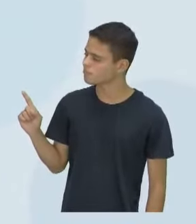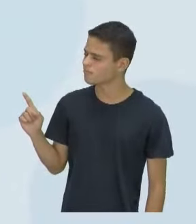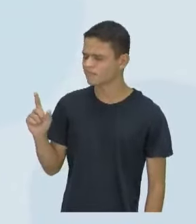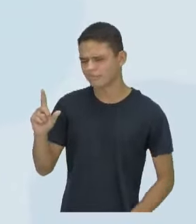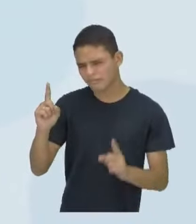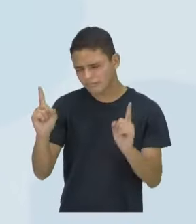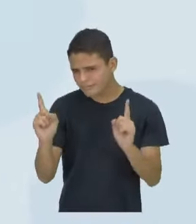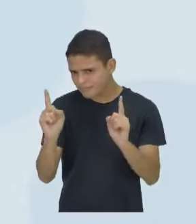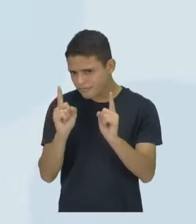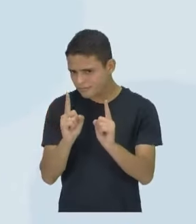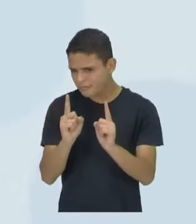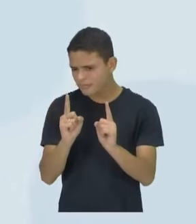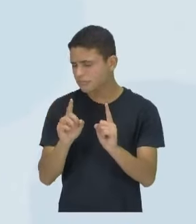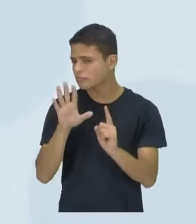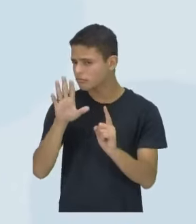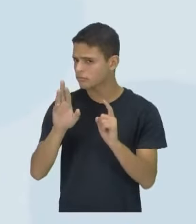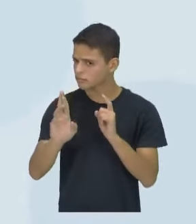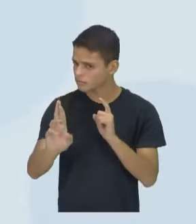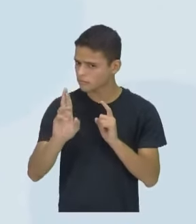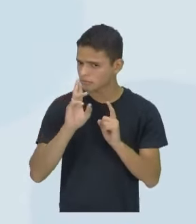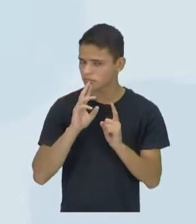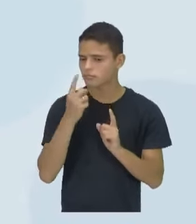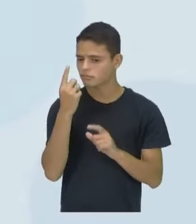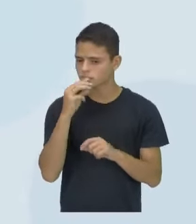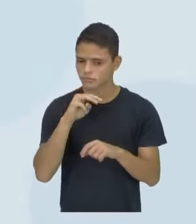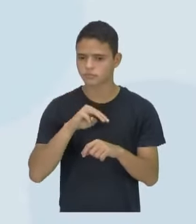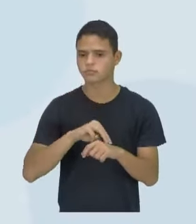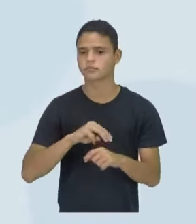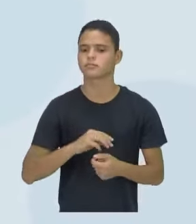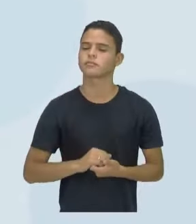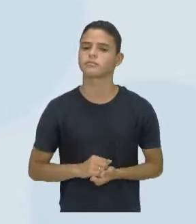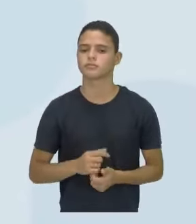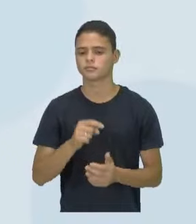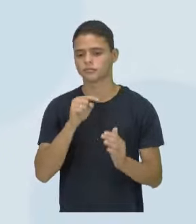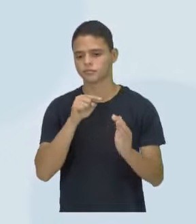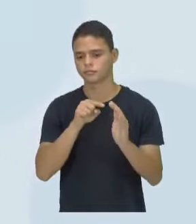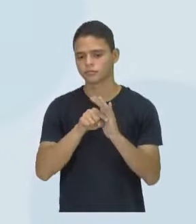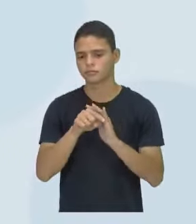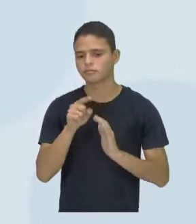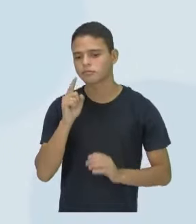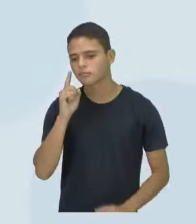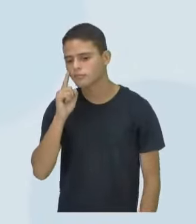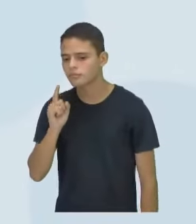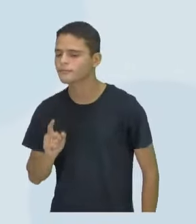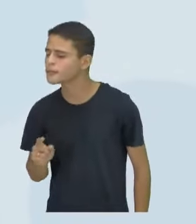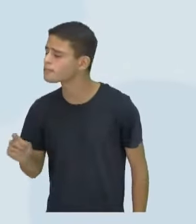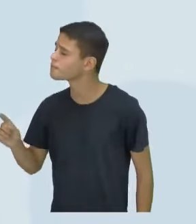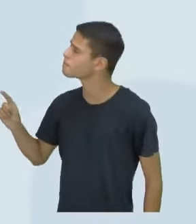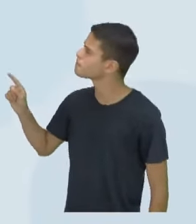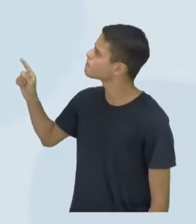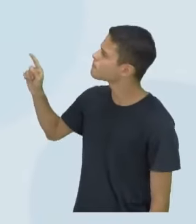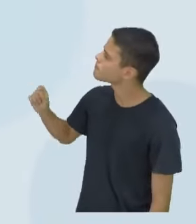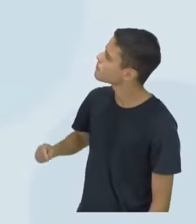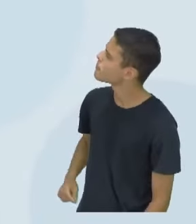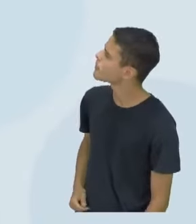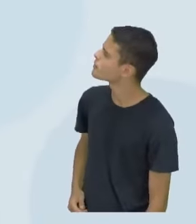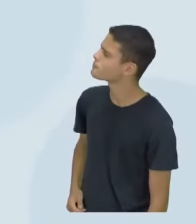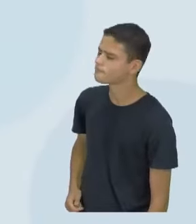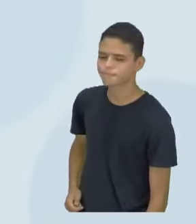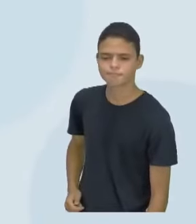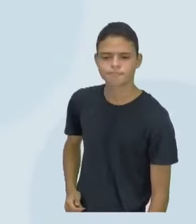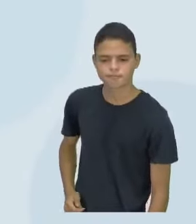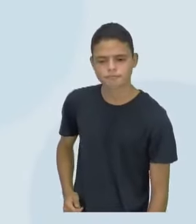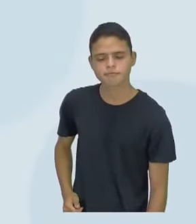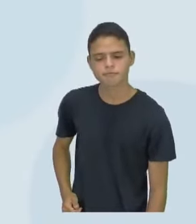é só o tempo de vocês responderem, né? Vai ter um minutinho aí, a essa pergunta que está lá, ó. What types of natural disasters appear in